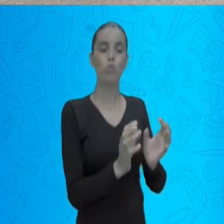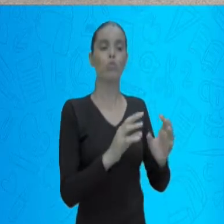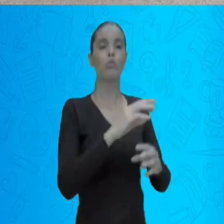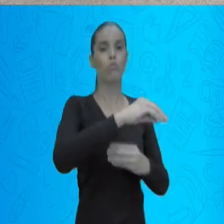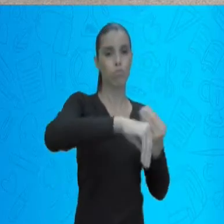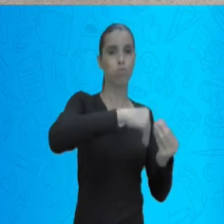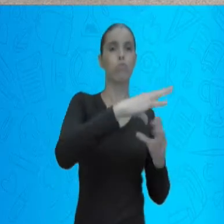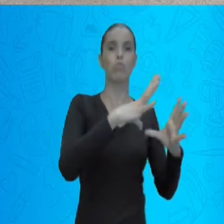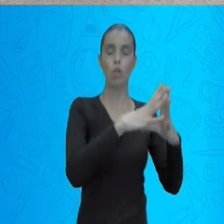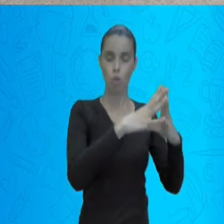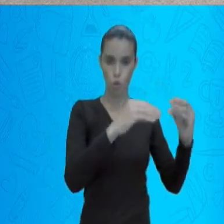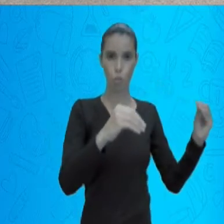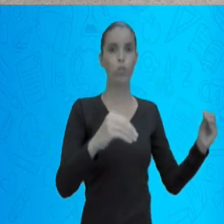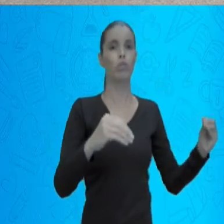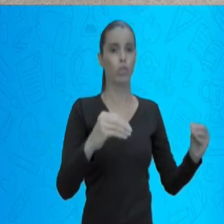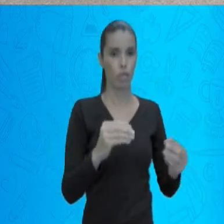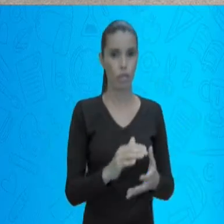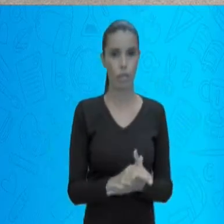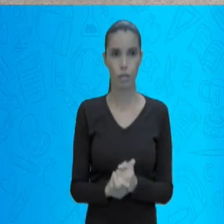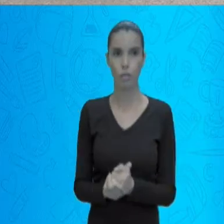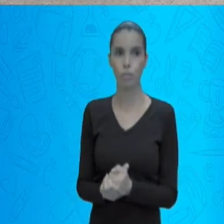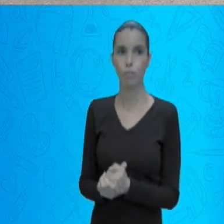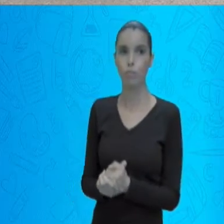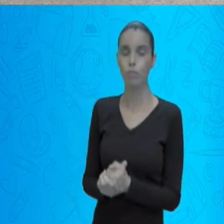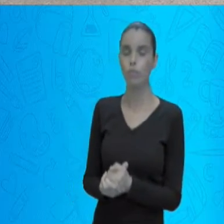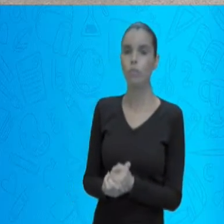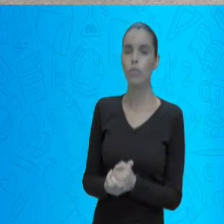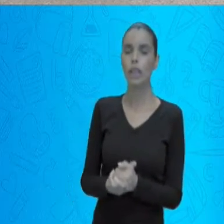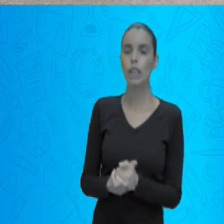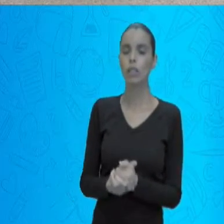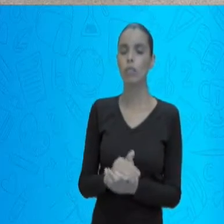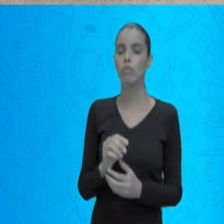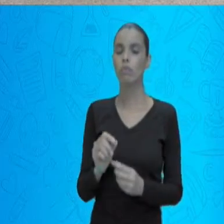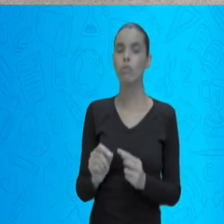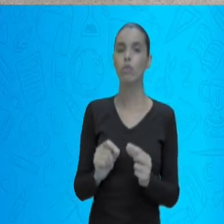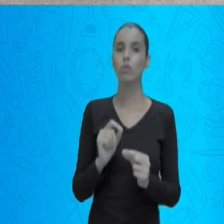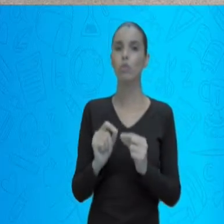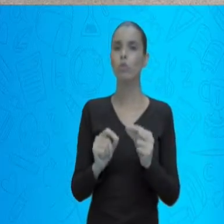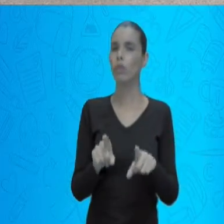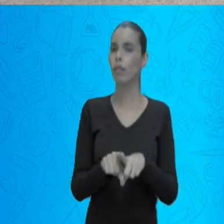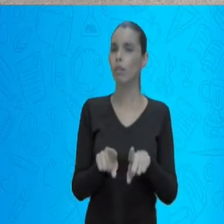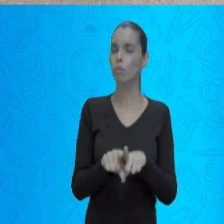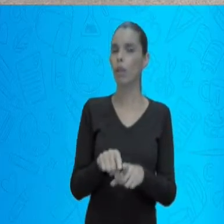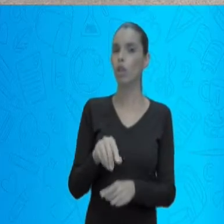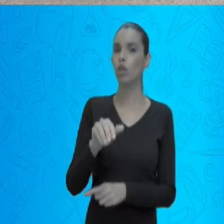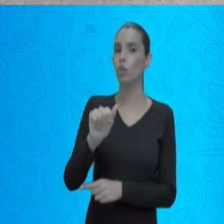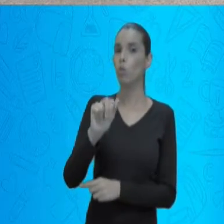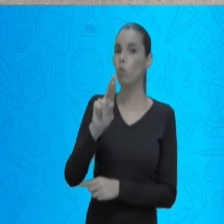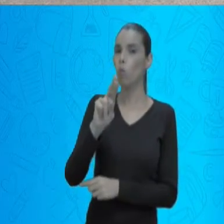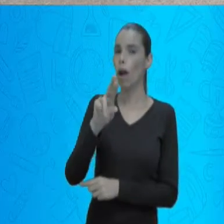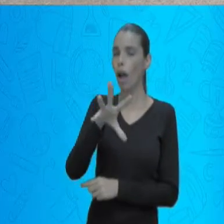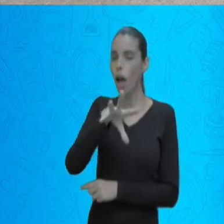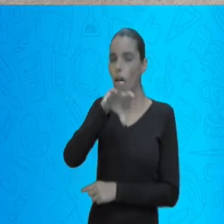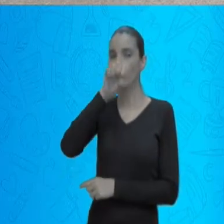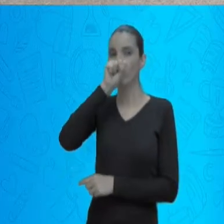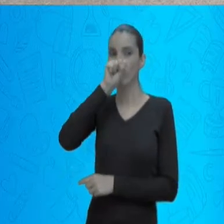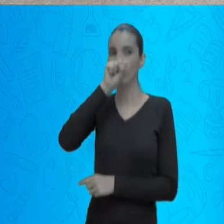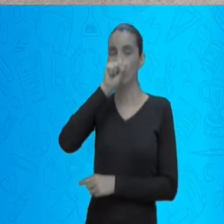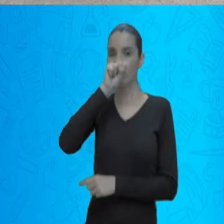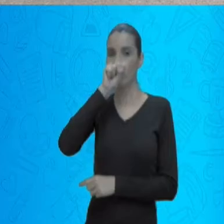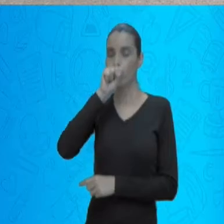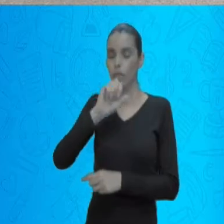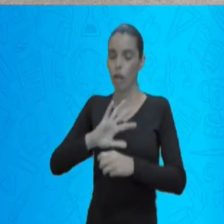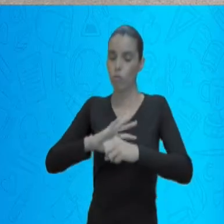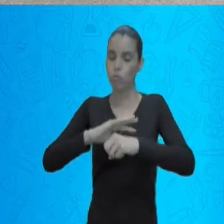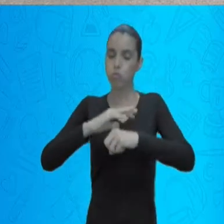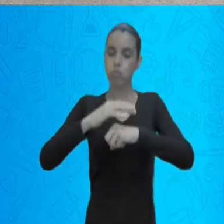ar atmosférico, ele também é uma solução, ele também é uma mistura